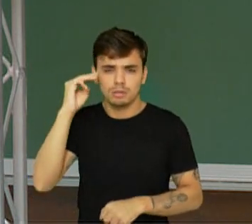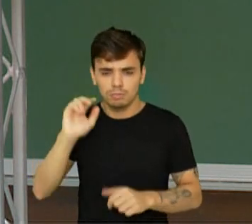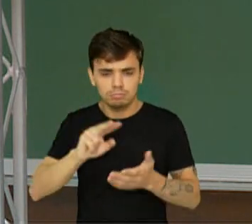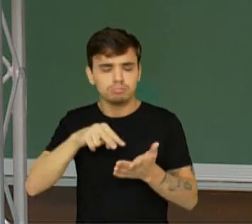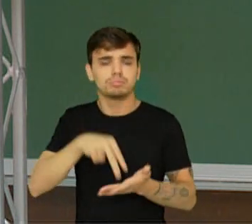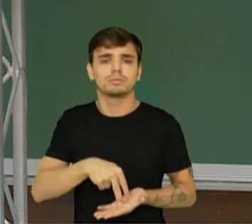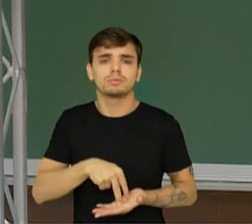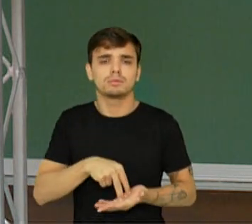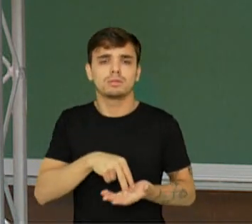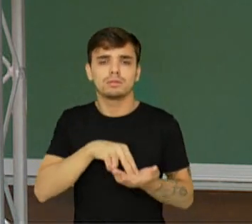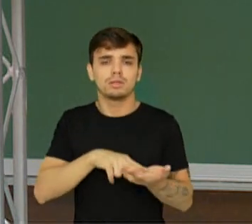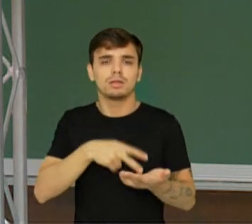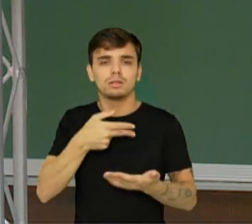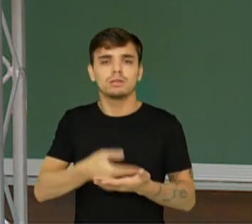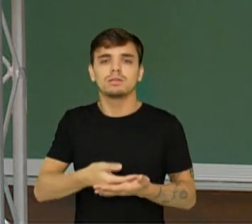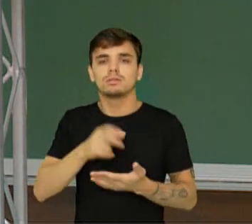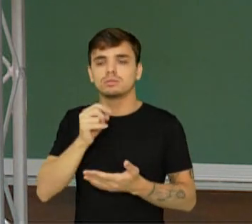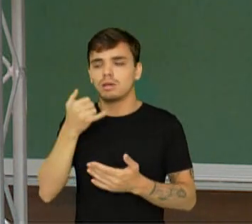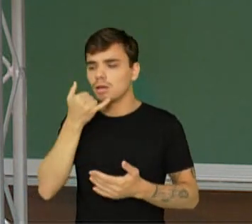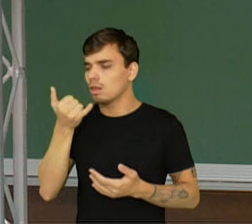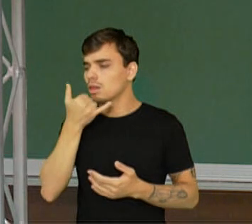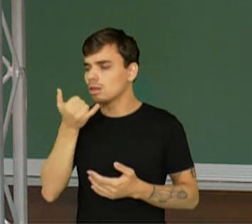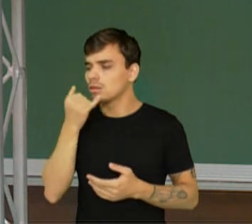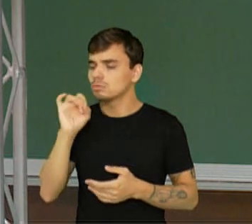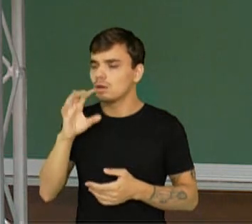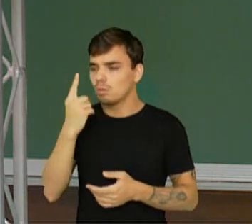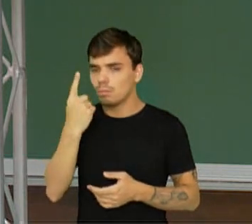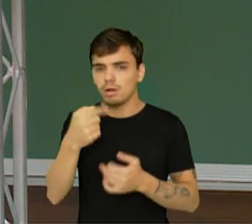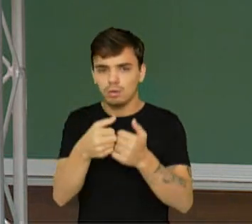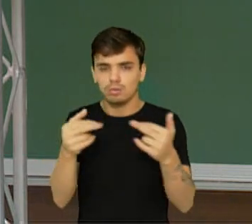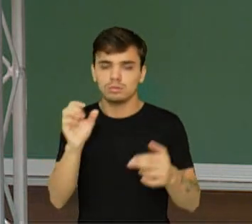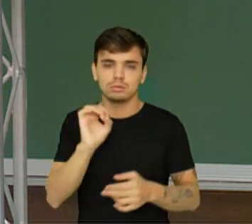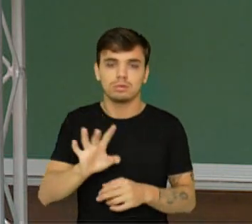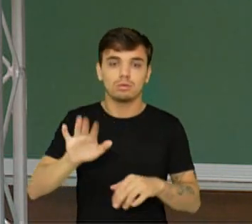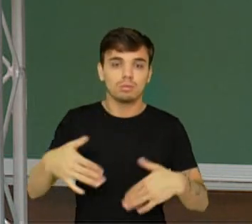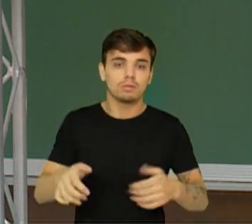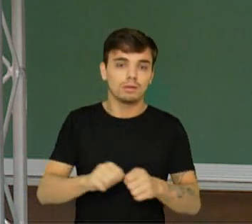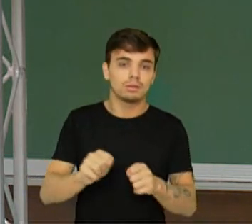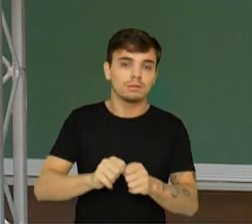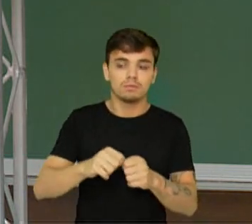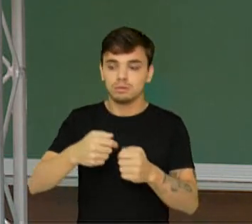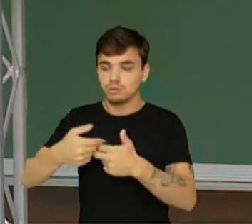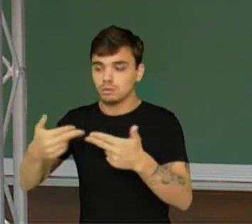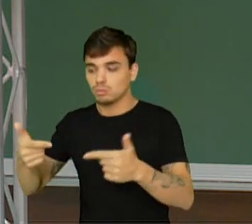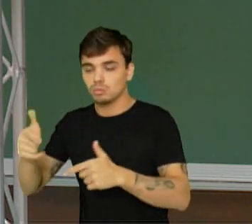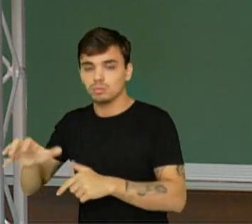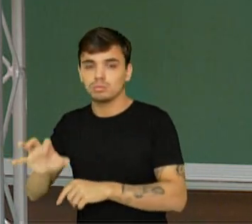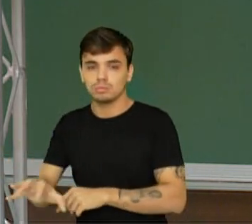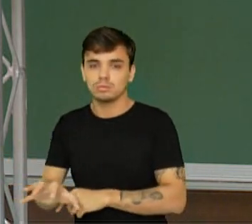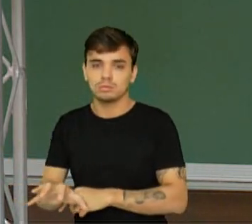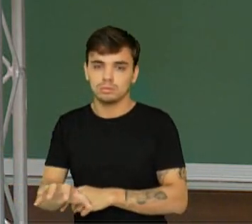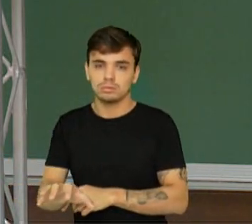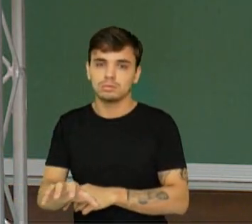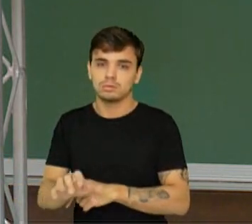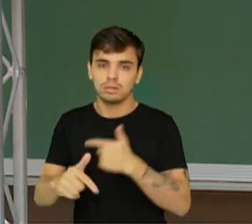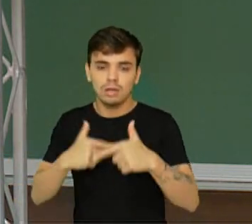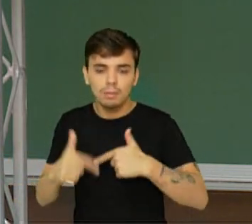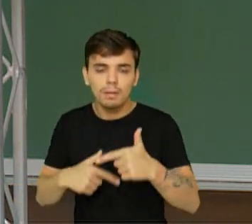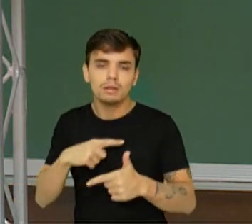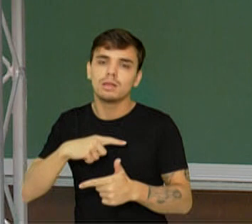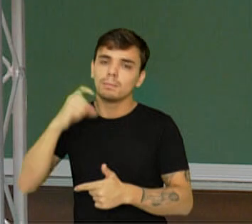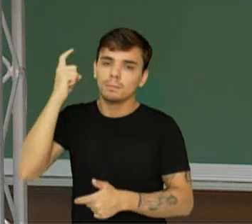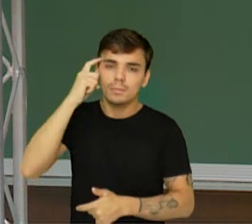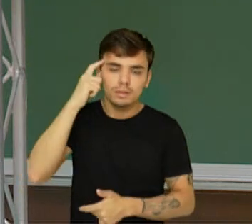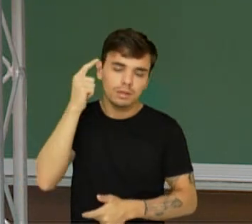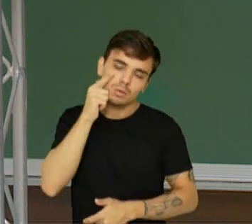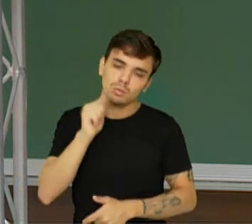ativa, né? Que fica ali só no celular, vendo uma coisa só. Quando ela vai tentar fazer um outro tipo de atividade que exige raciocínio,